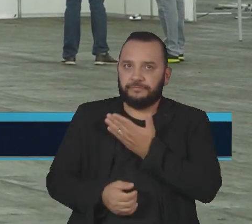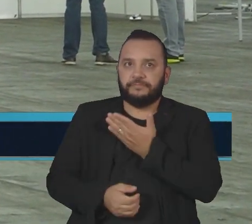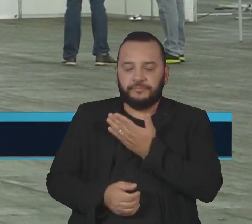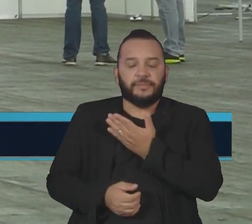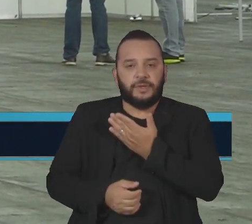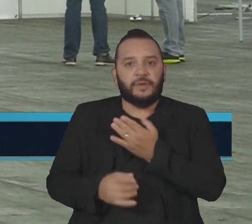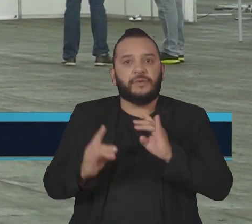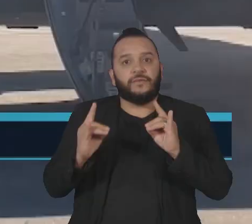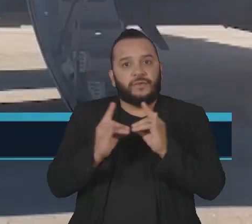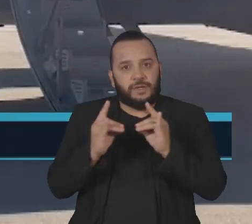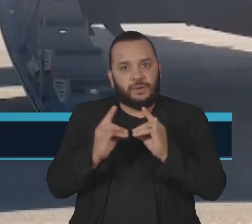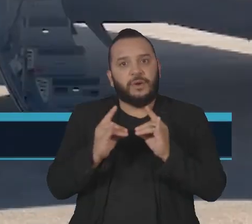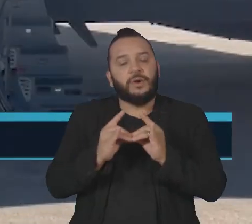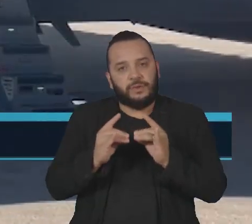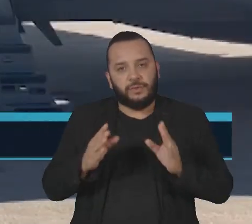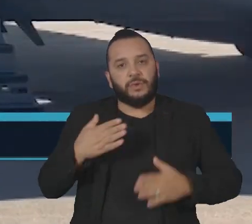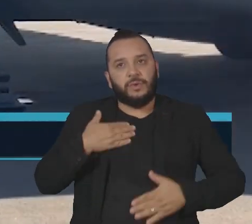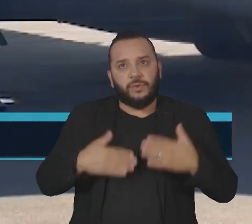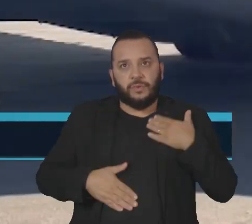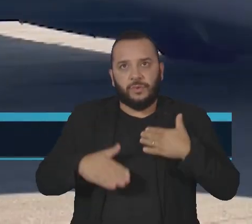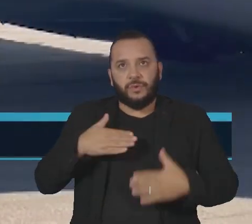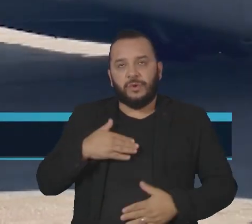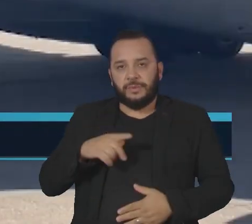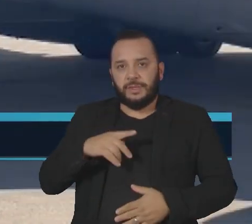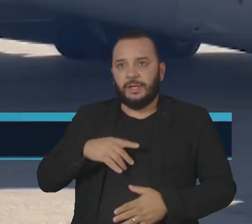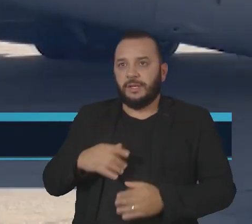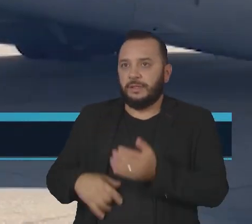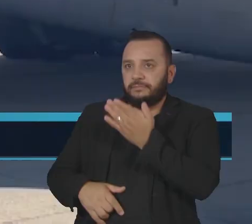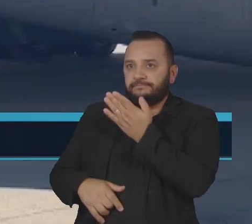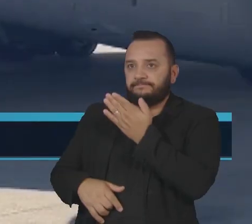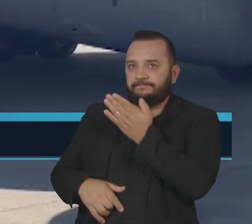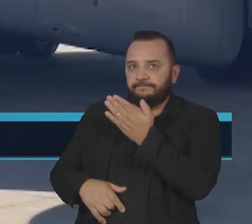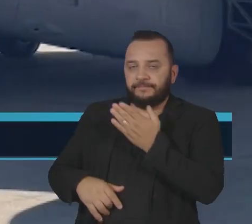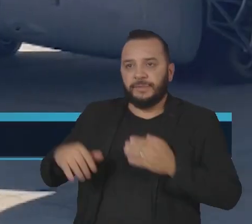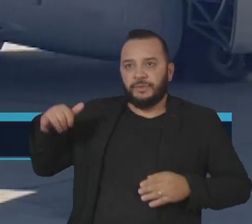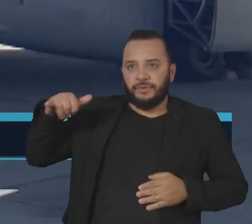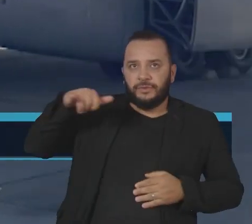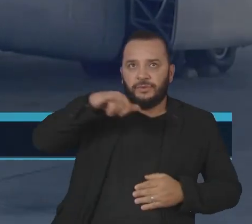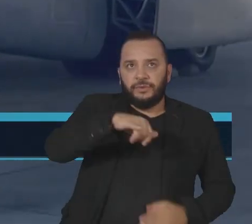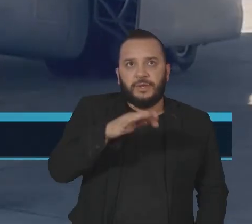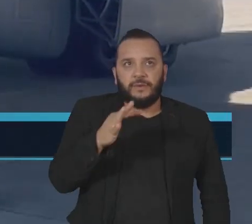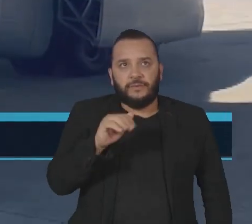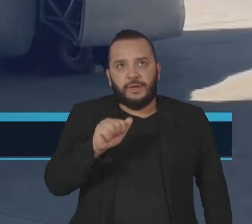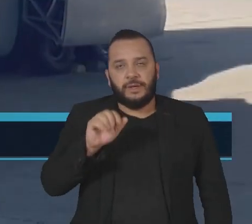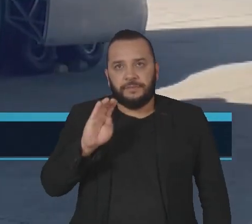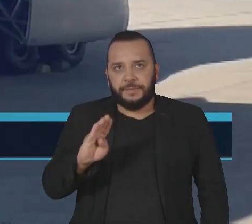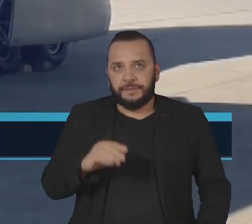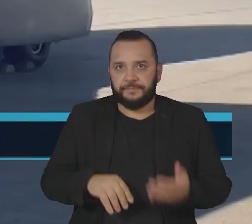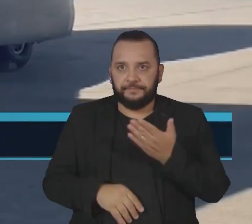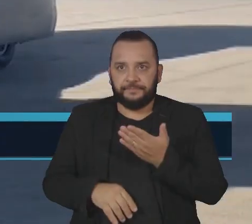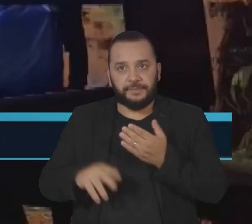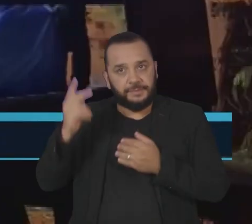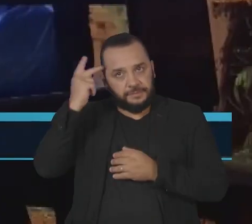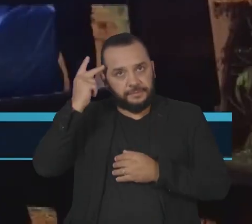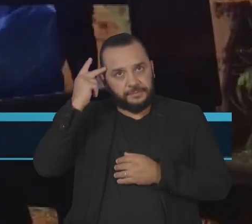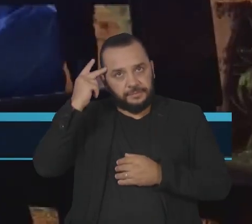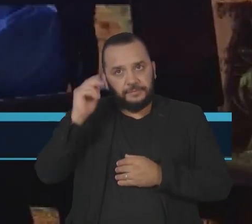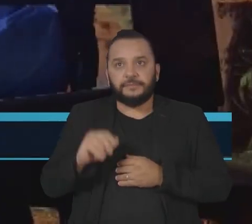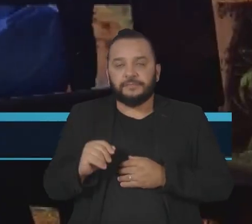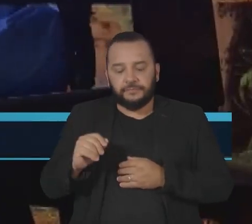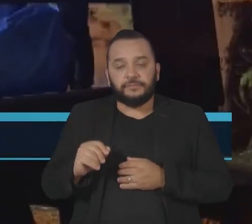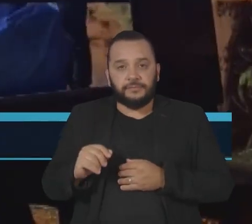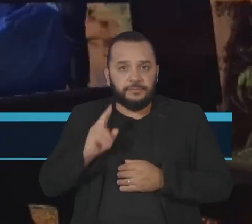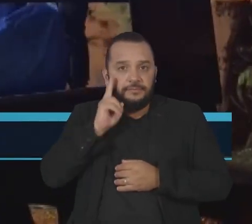Os corpos das vítimas serão transportados neste avião da FAB, a Força Aérea Brasileira, que está em São Paulo. Em